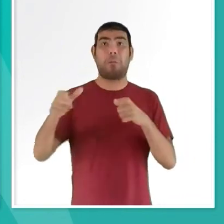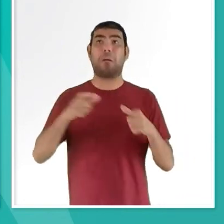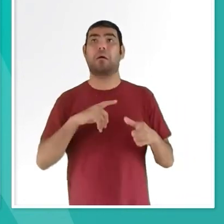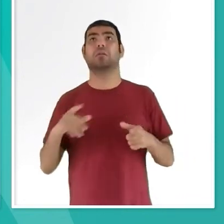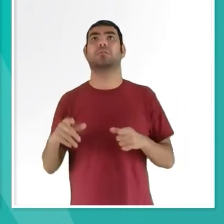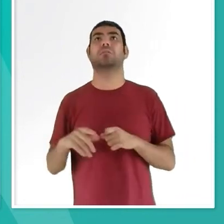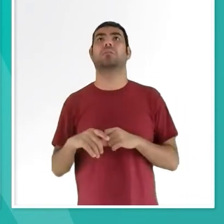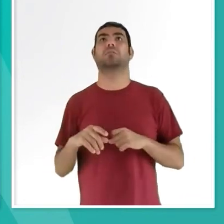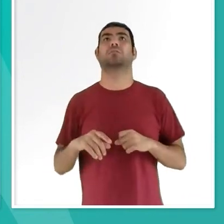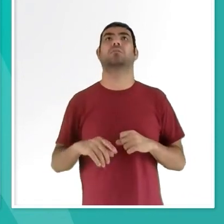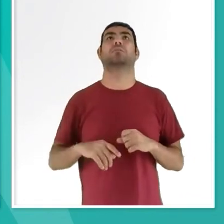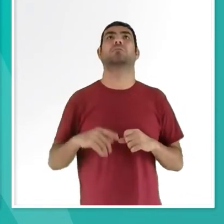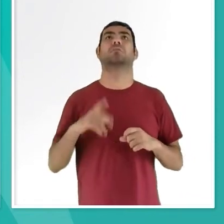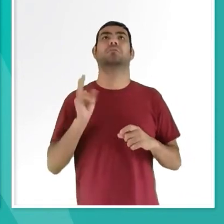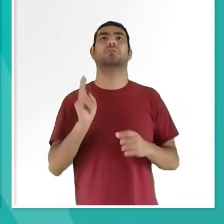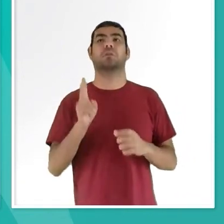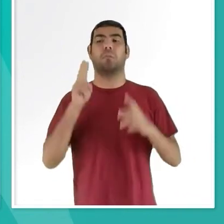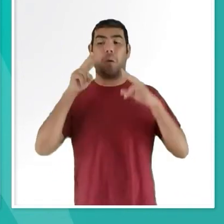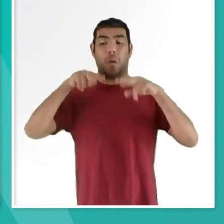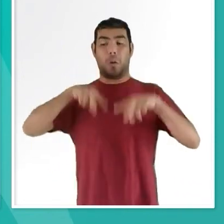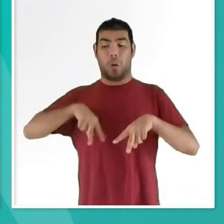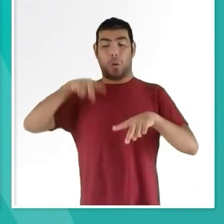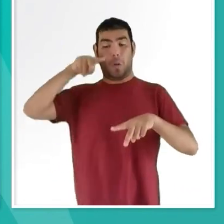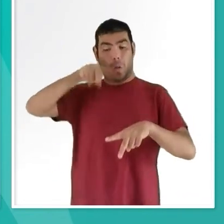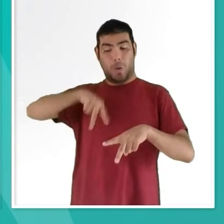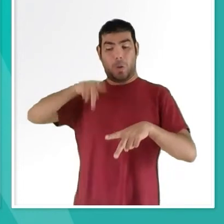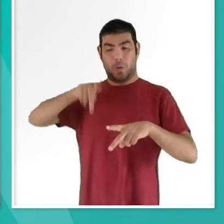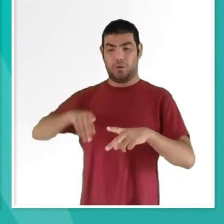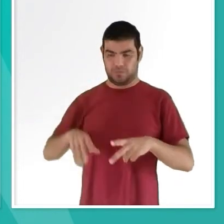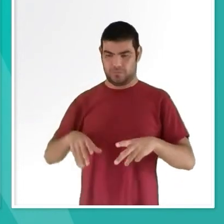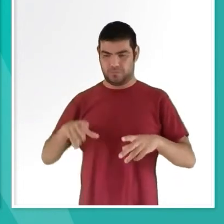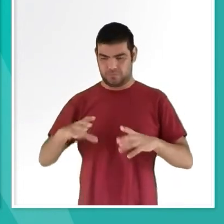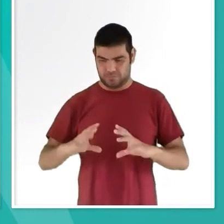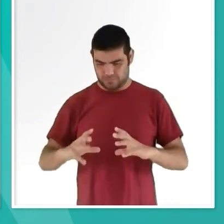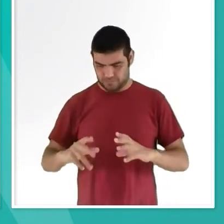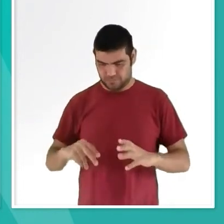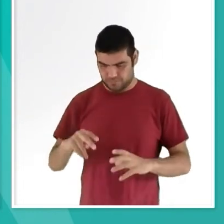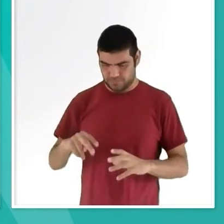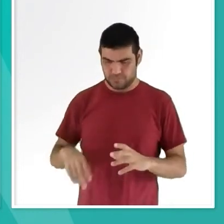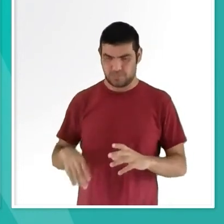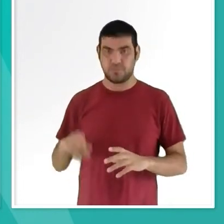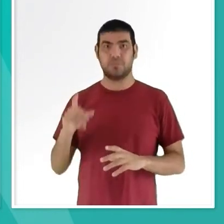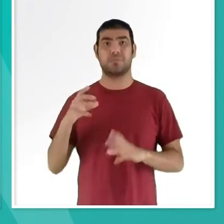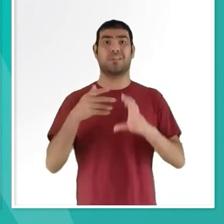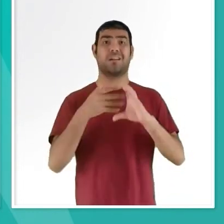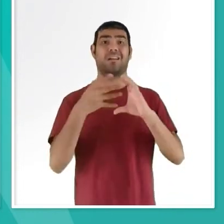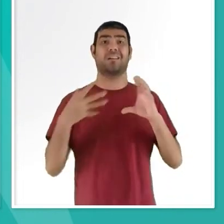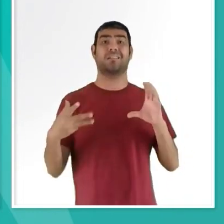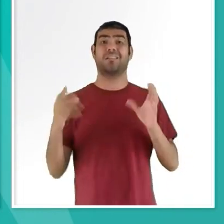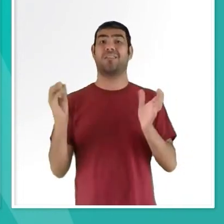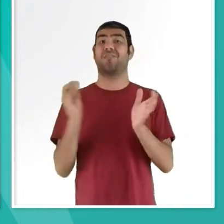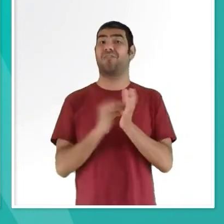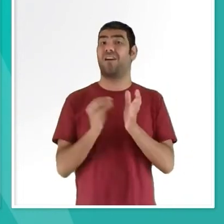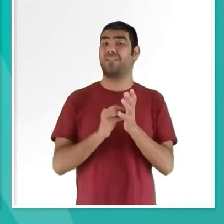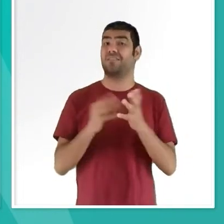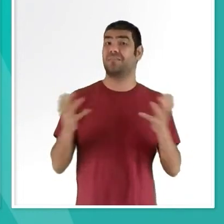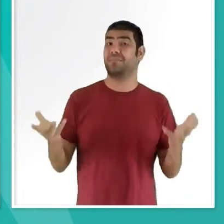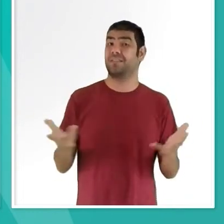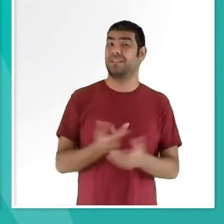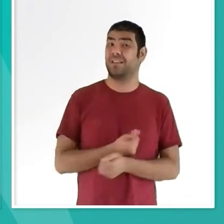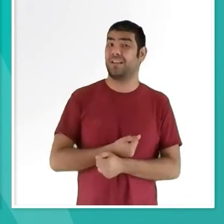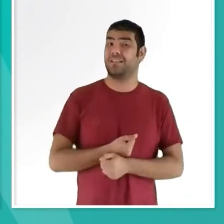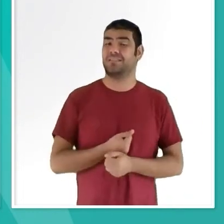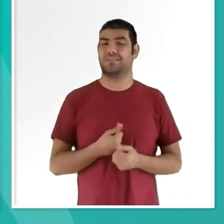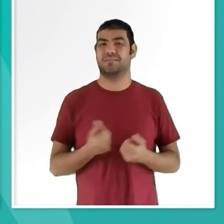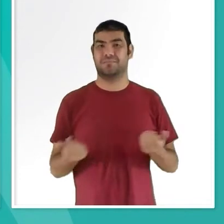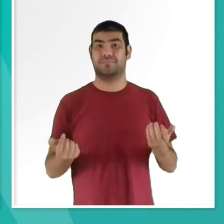todo olhando para o chão. Isso é uma característica de falta de habilidade de condução. Então, por isso que nos